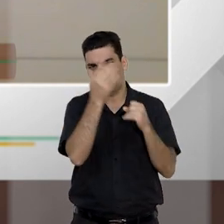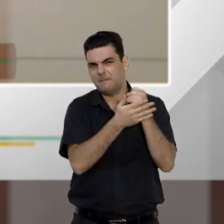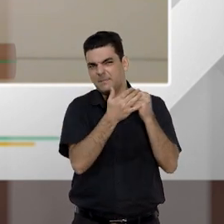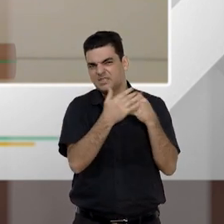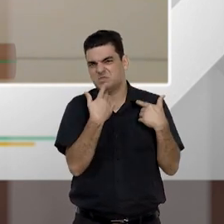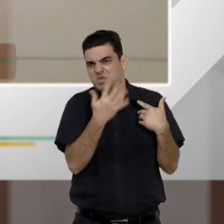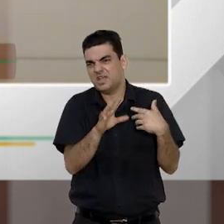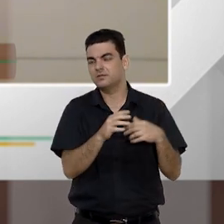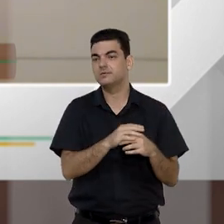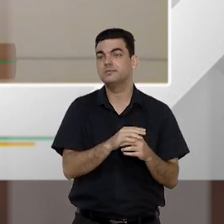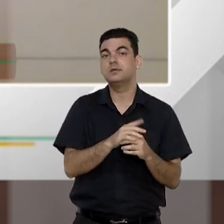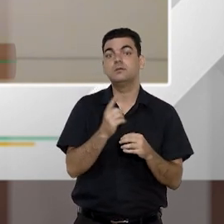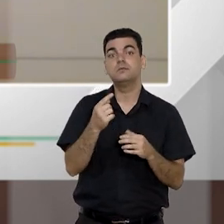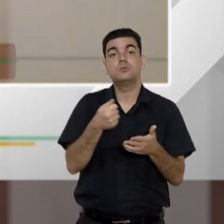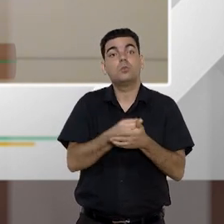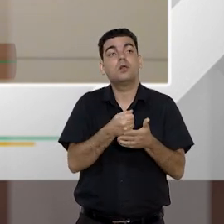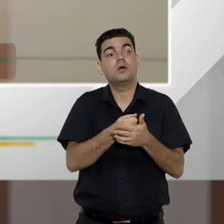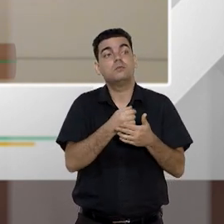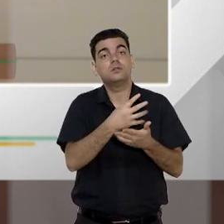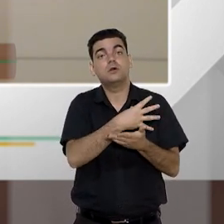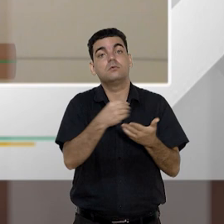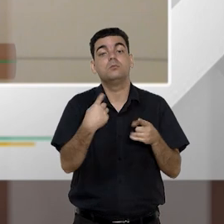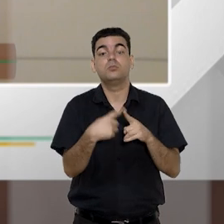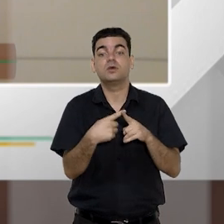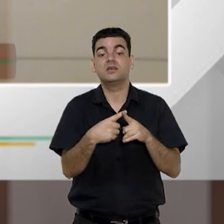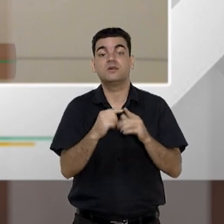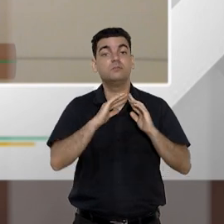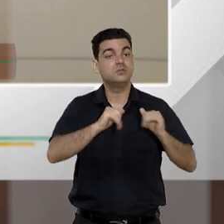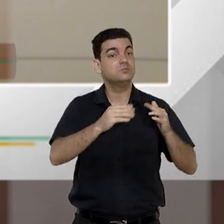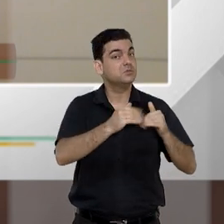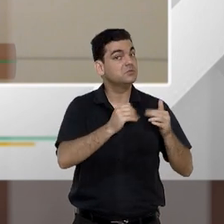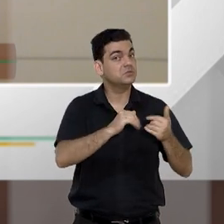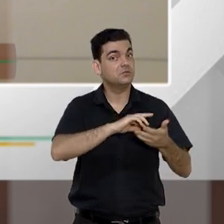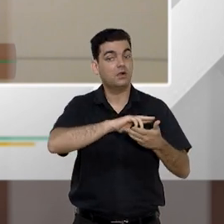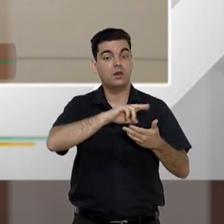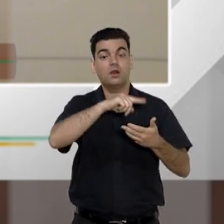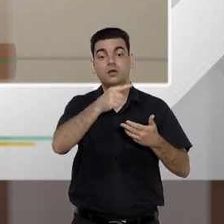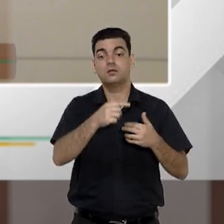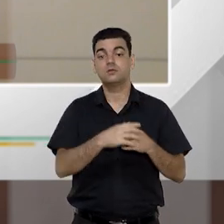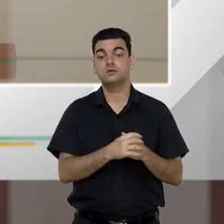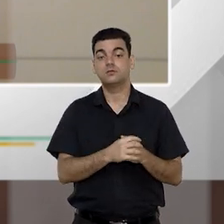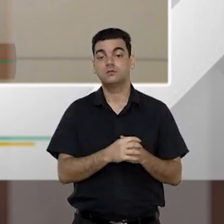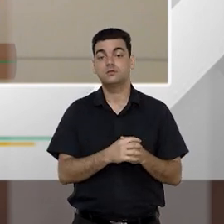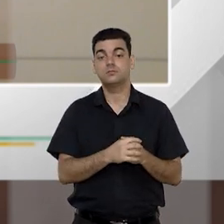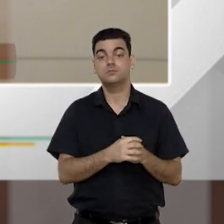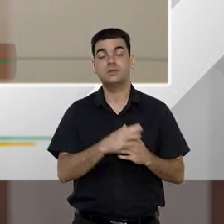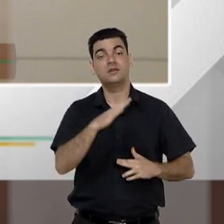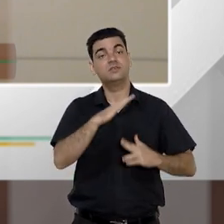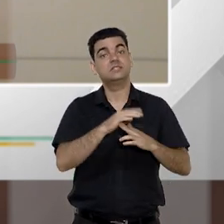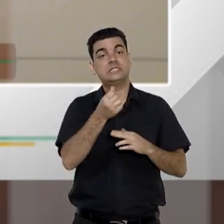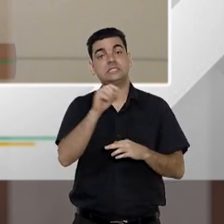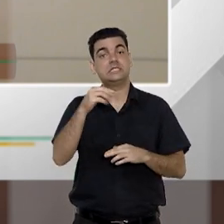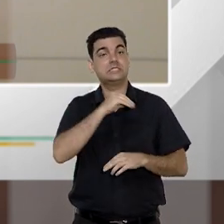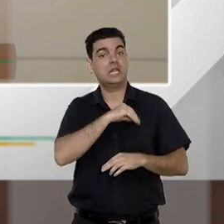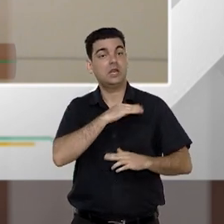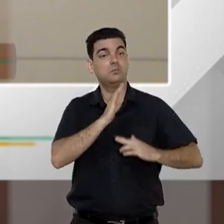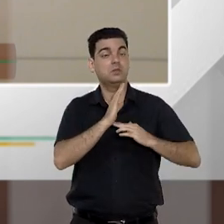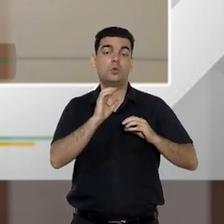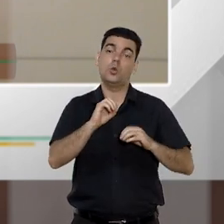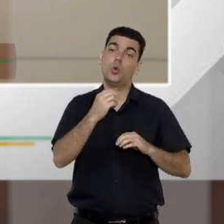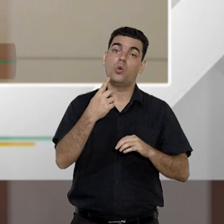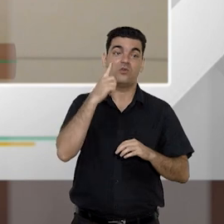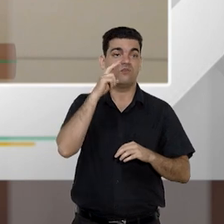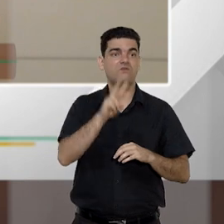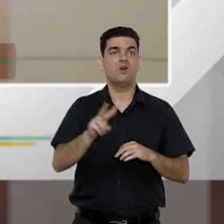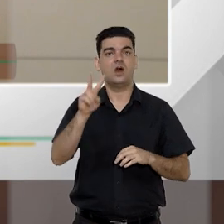federal para evitar um precedente vinculante, por exemplo. Ela às vezes faz uma acumulação de pedidos para burlar o teto de 60 salários